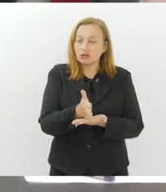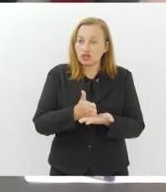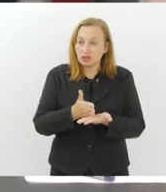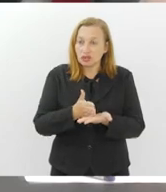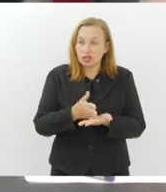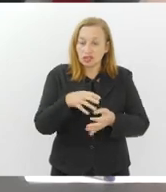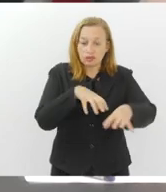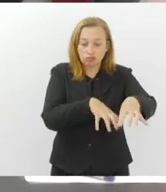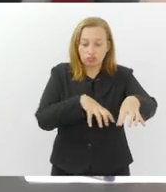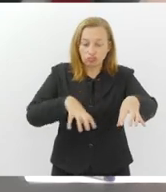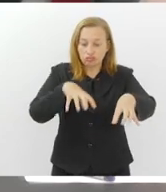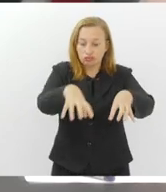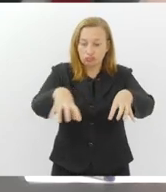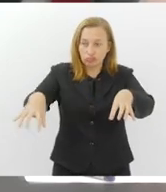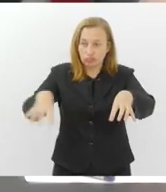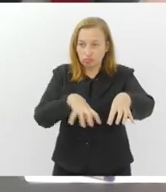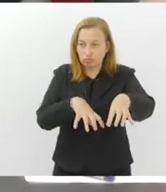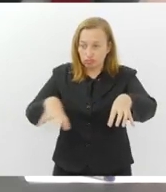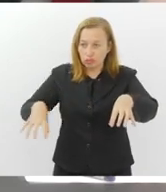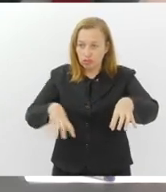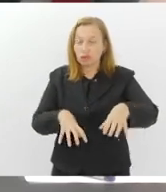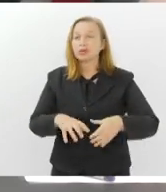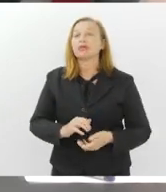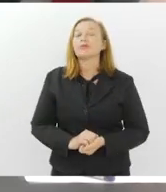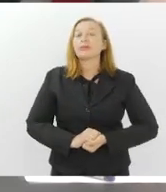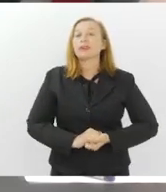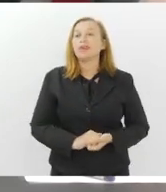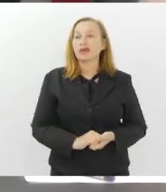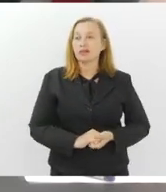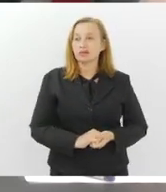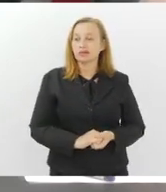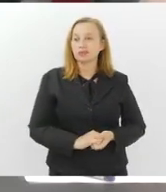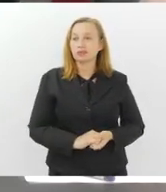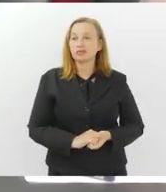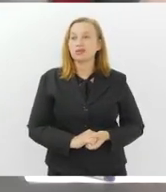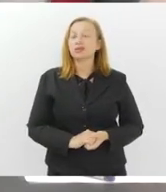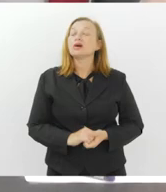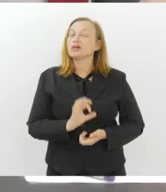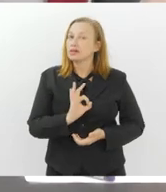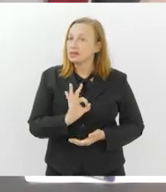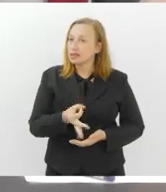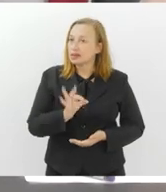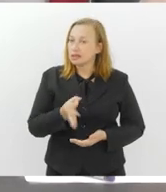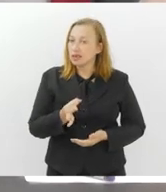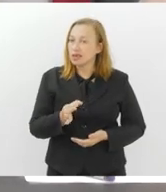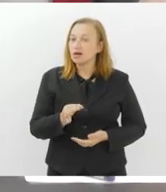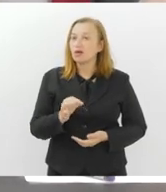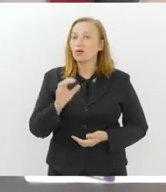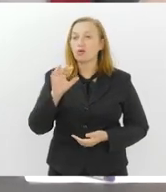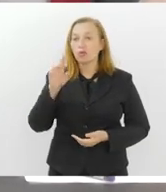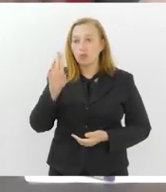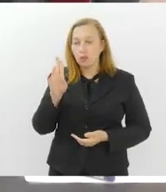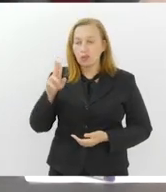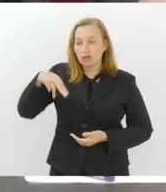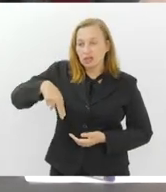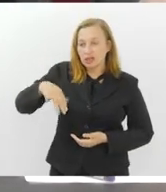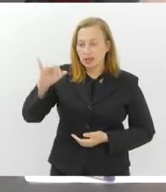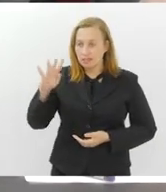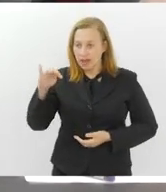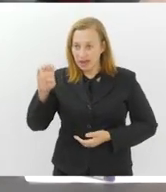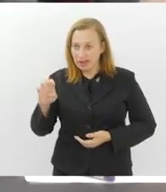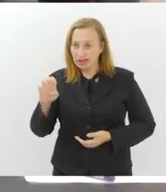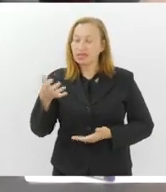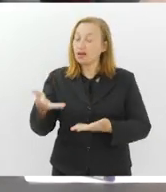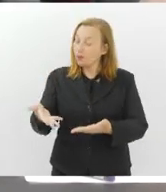33, né? Então precisa... E a Ferj representa. Representa. Isso. Mas com certeza a Unimed Ferj será convocada